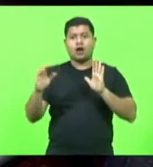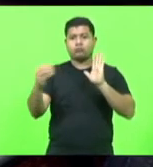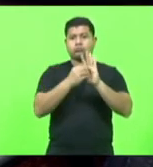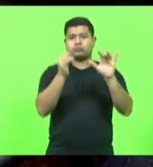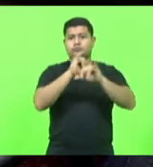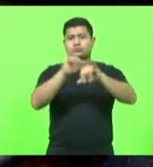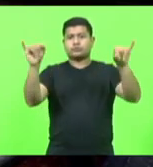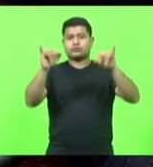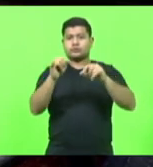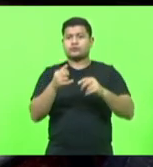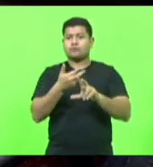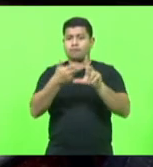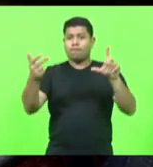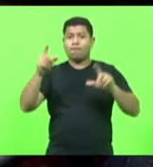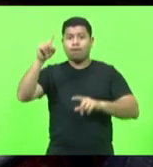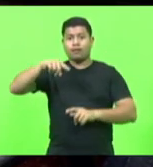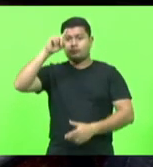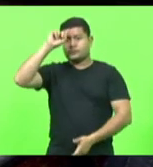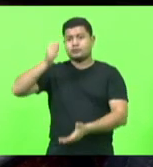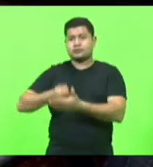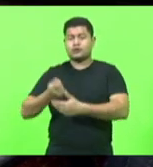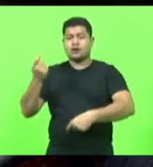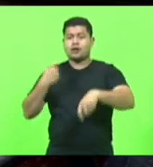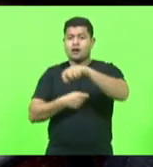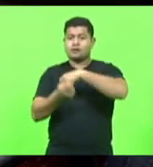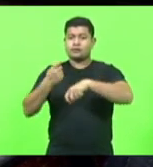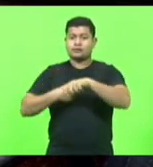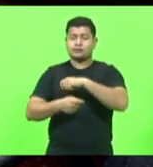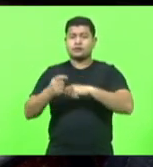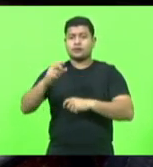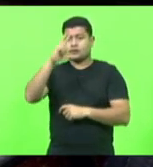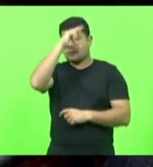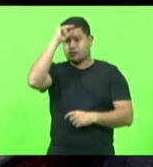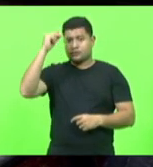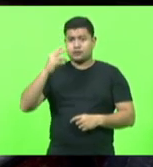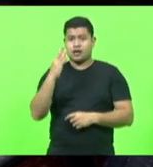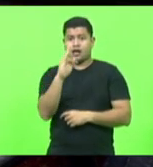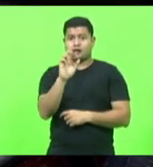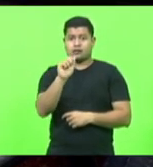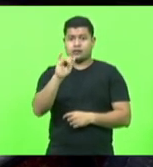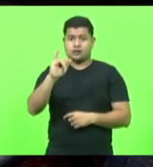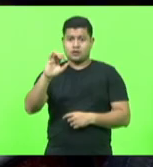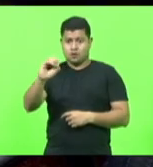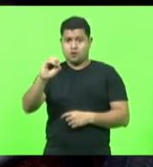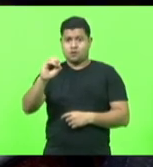ato administrativo da prefeitura de Itaió,